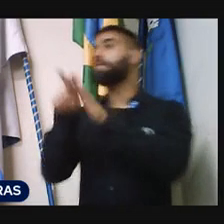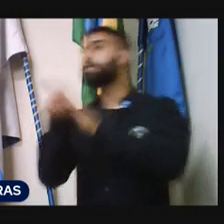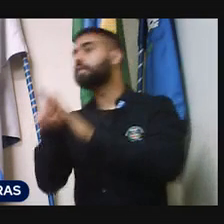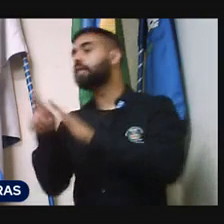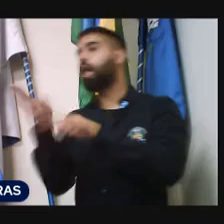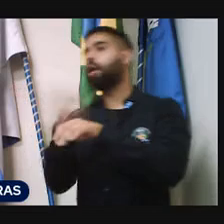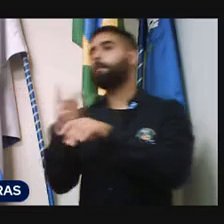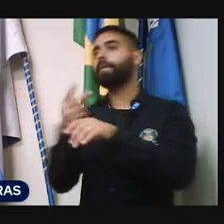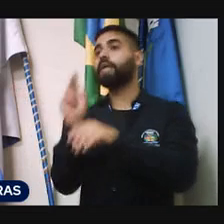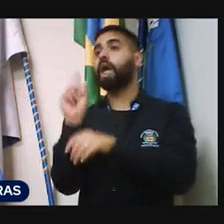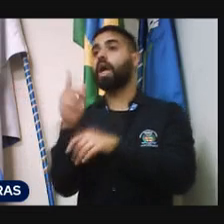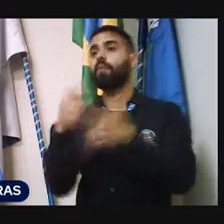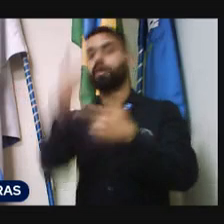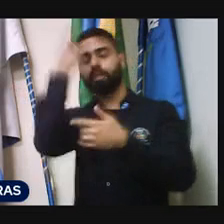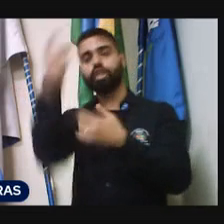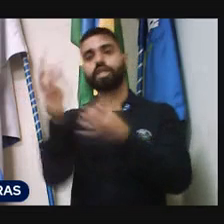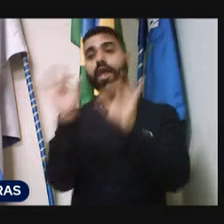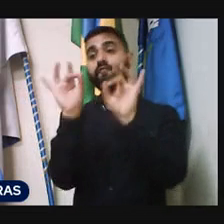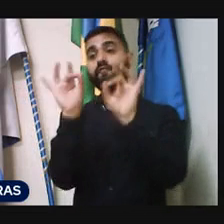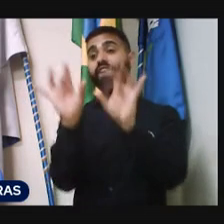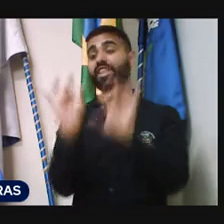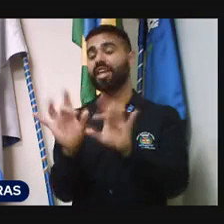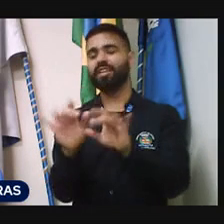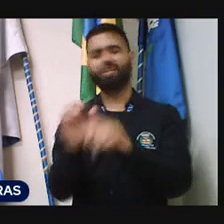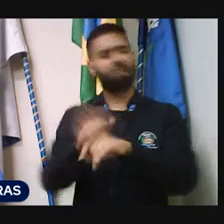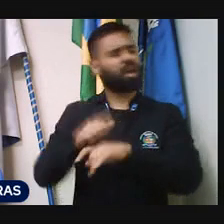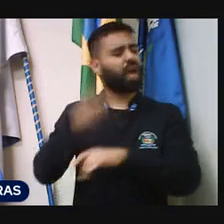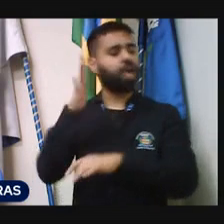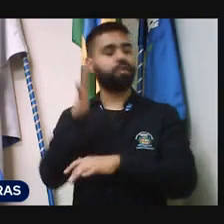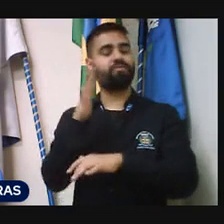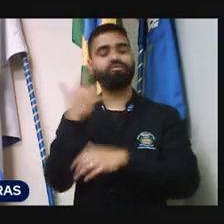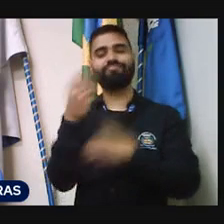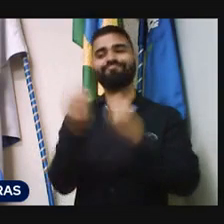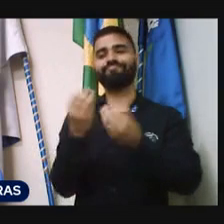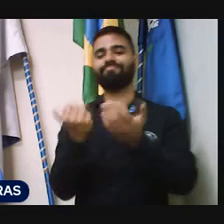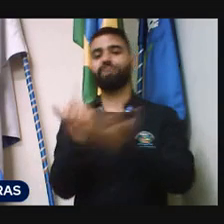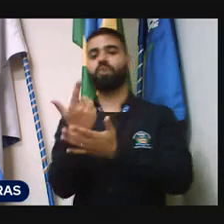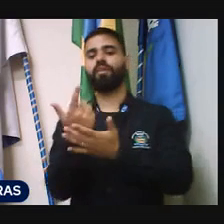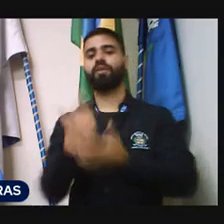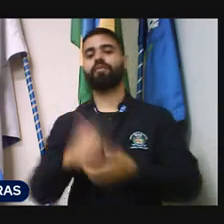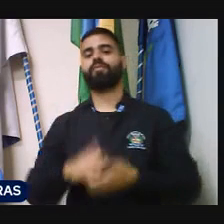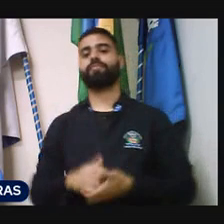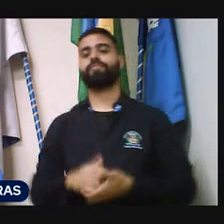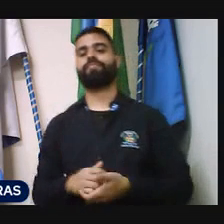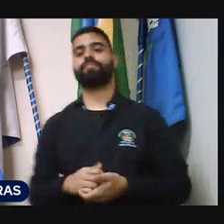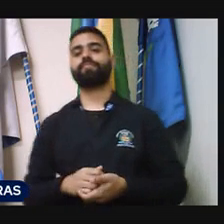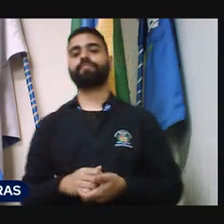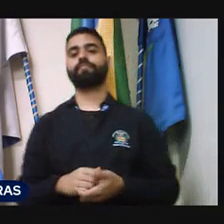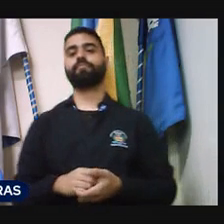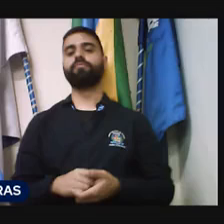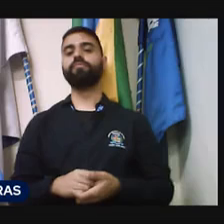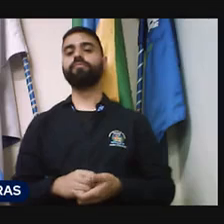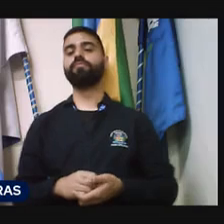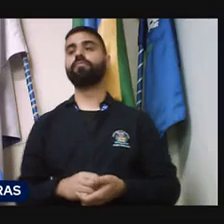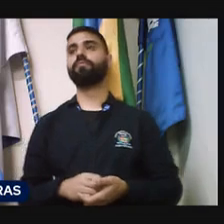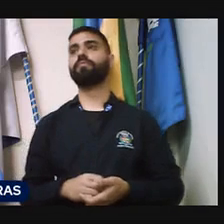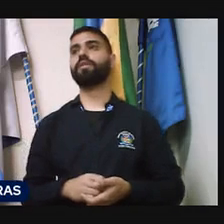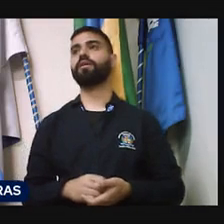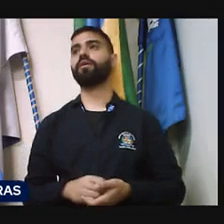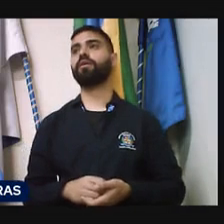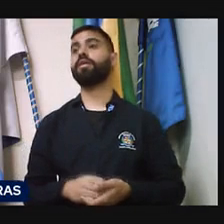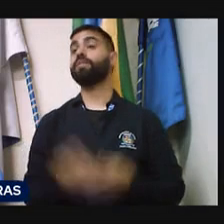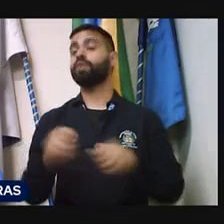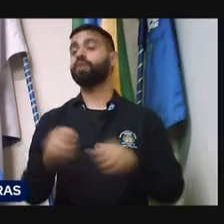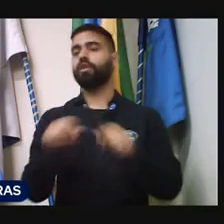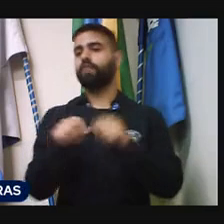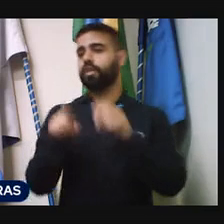porque quem está vendendo estava dentro Deus Deus ou visitantes né então a gente teve que procurar a gente comprou fez